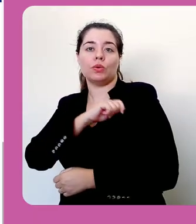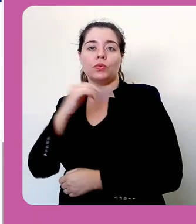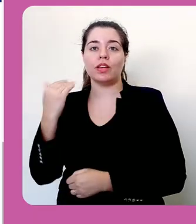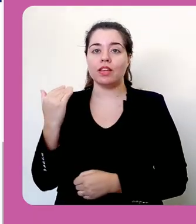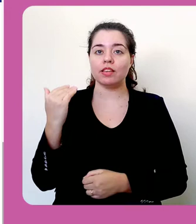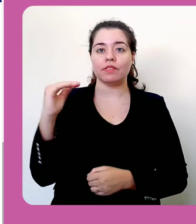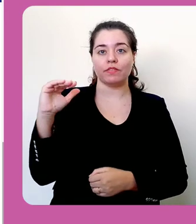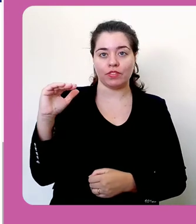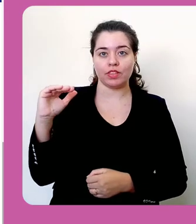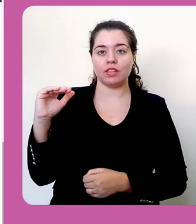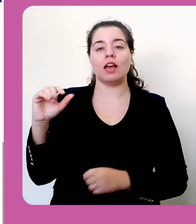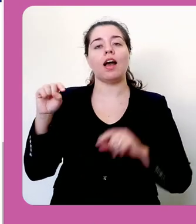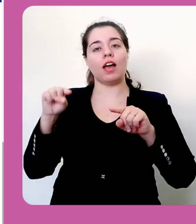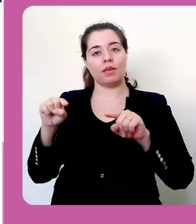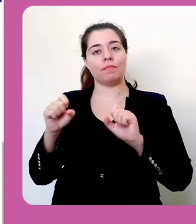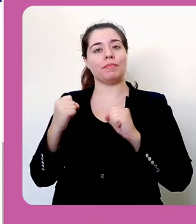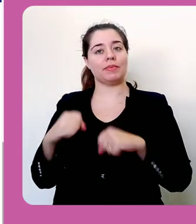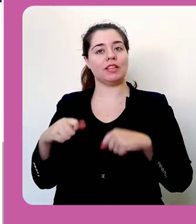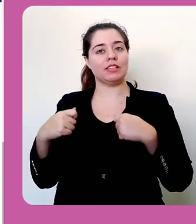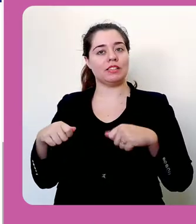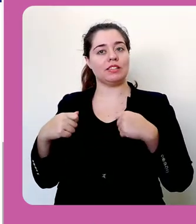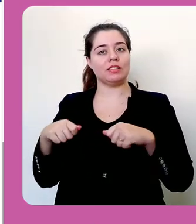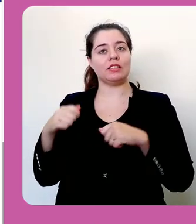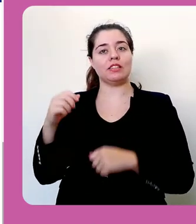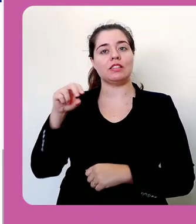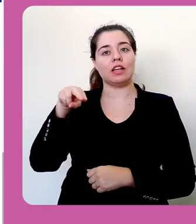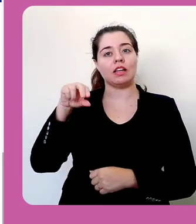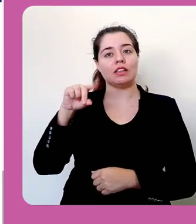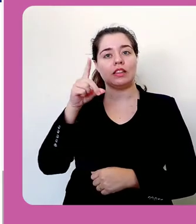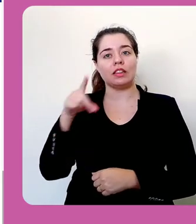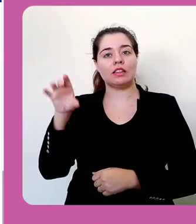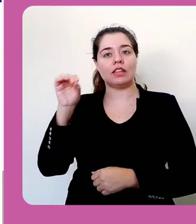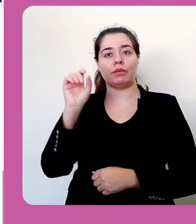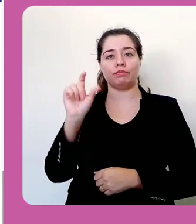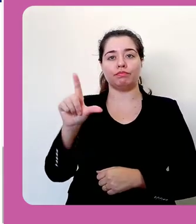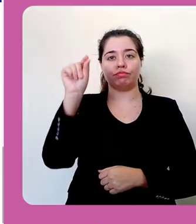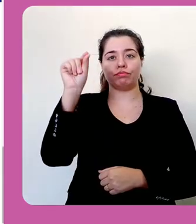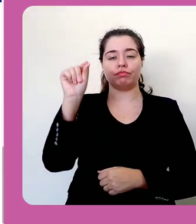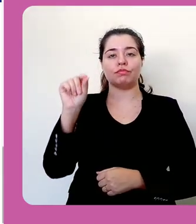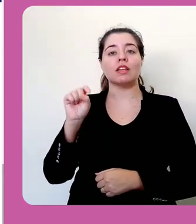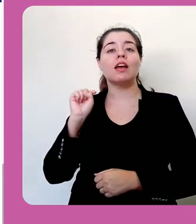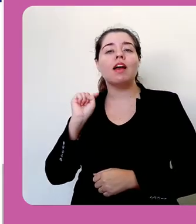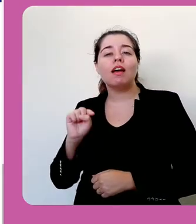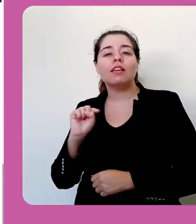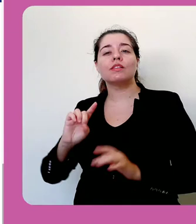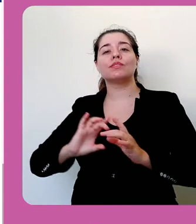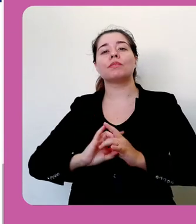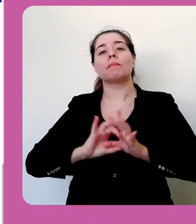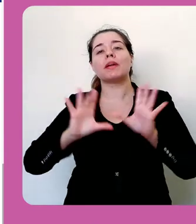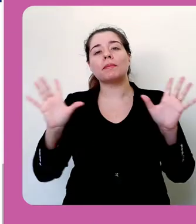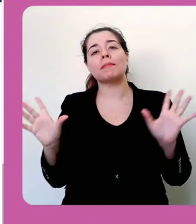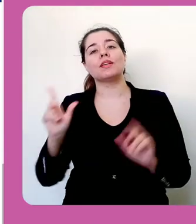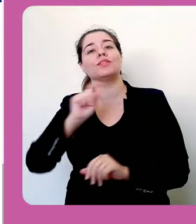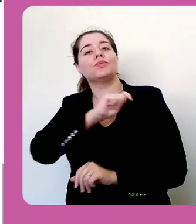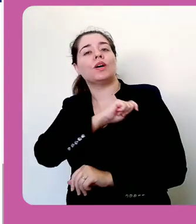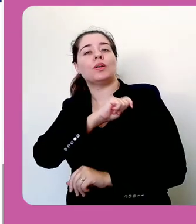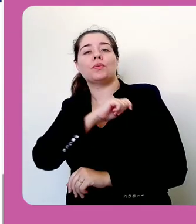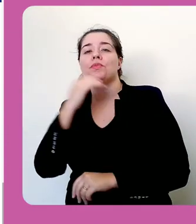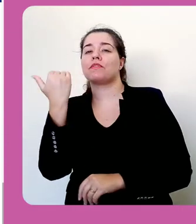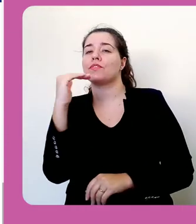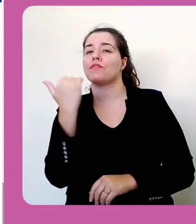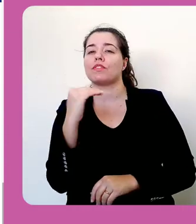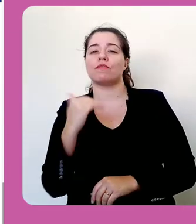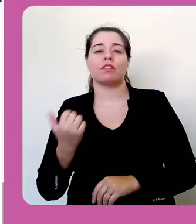quiser. Notificar o avaliador? Não. E notificar o estudante? A nota vai ser o 10, eu vou colocar de novo aqui o